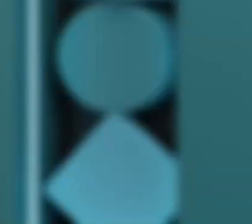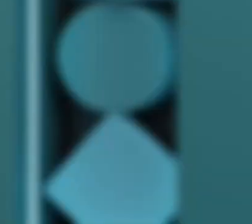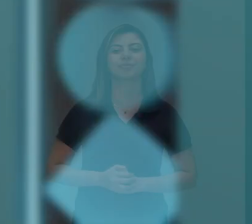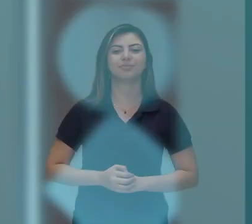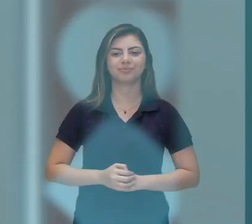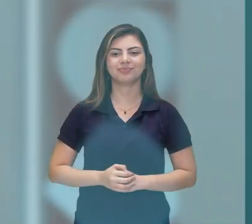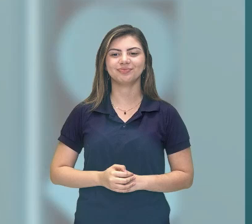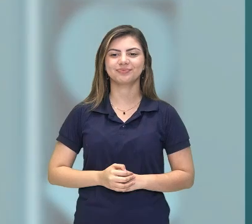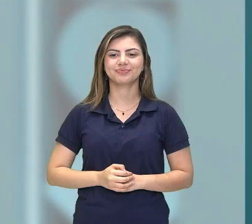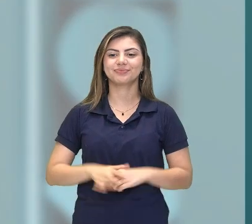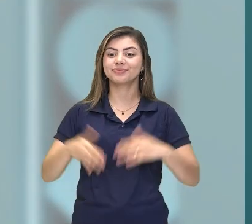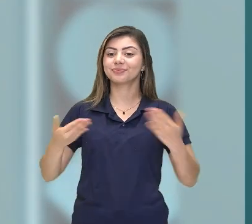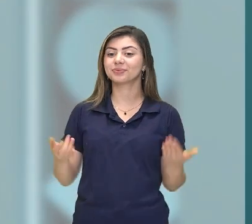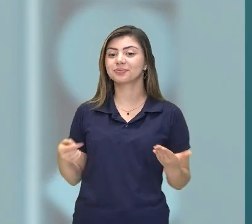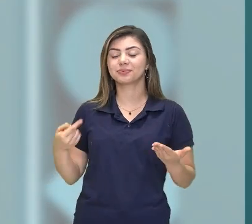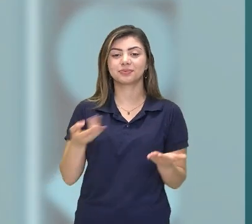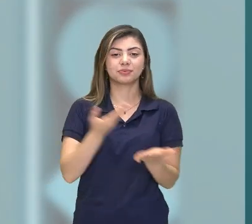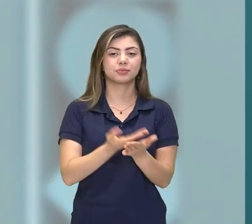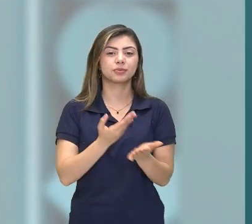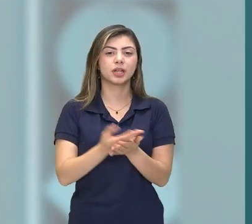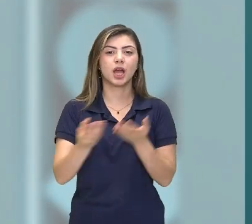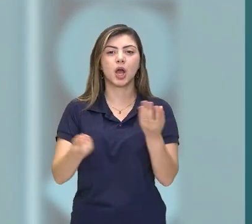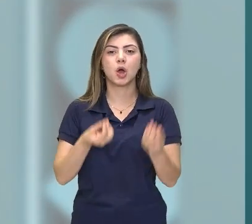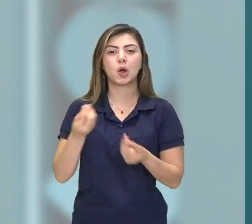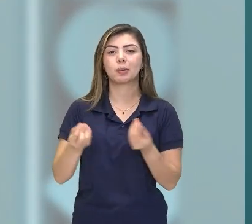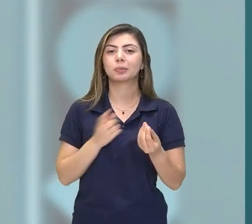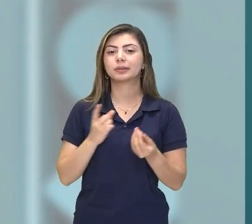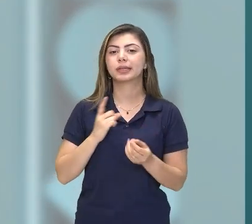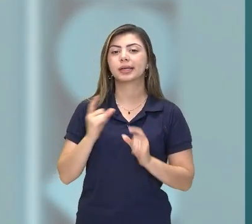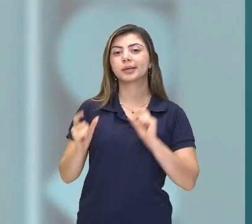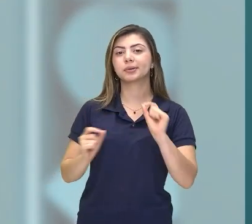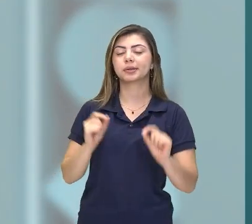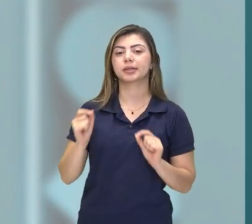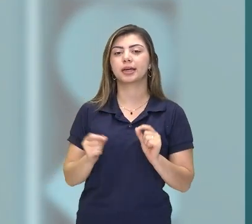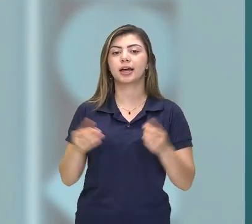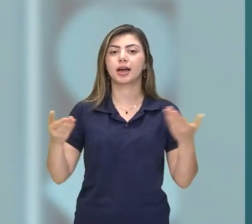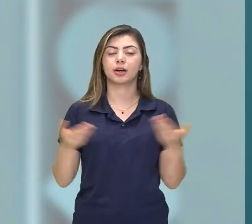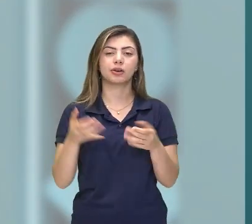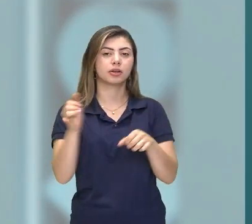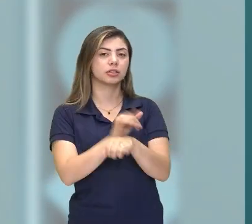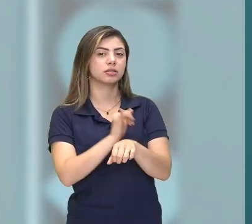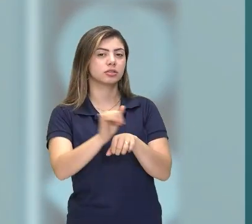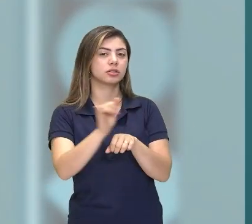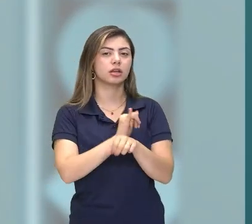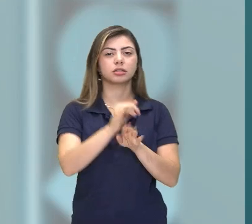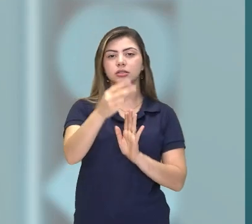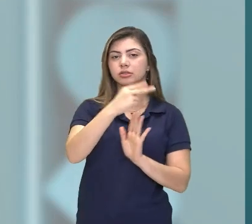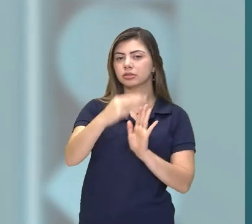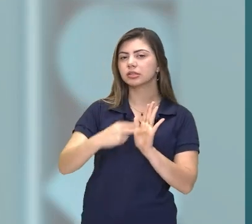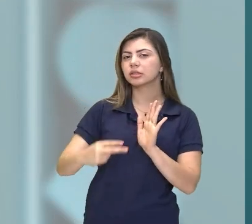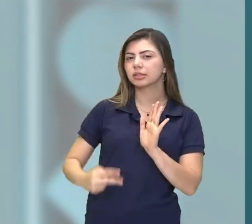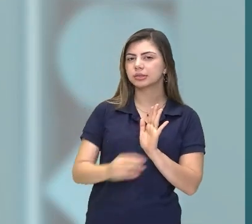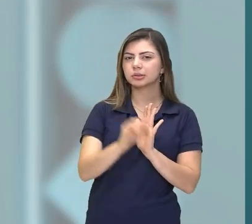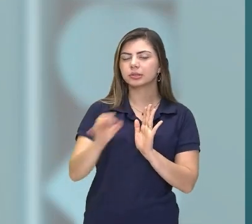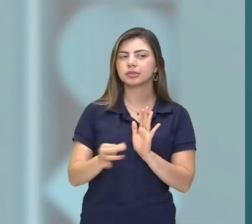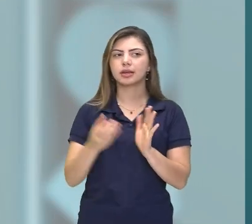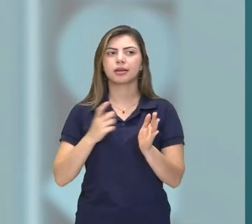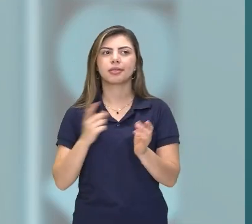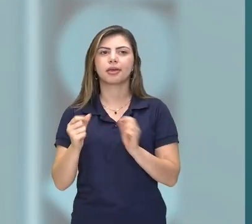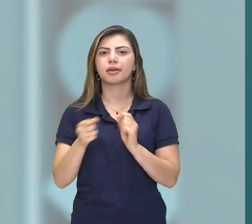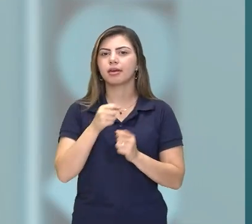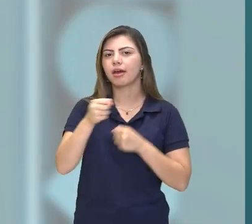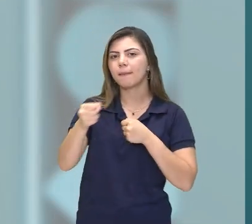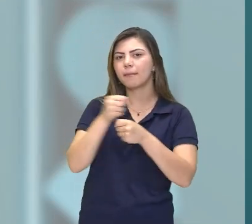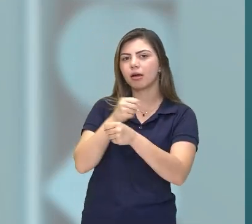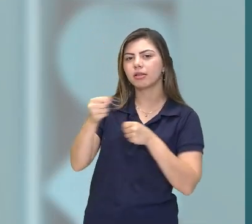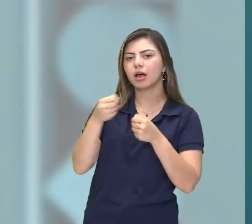Para a gente compreender um pouquinho como funcionam essas estratégias de leitura de reportagens, a